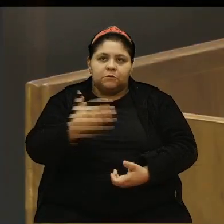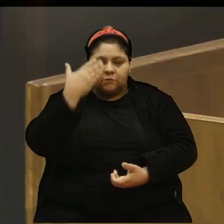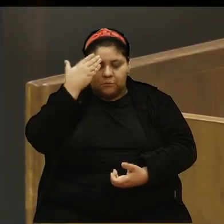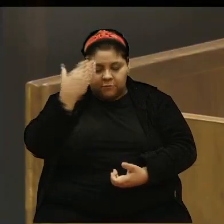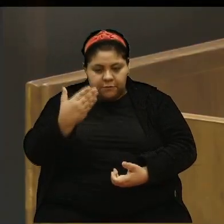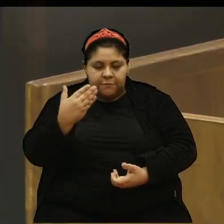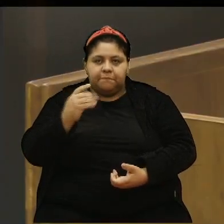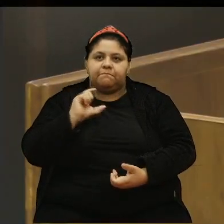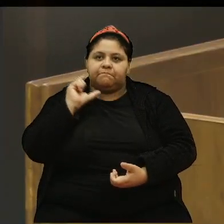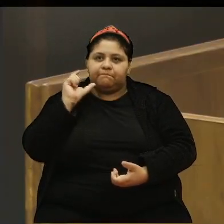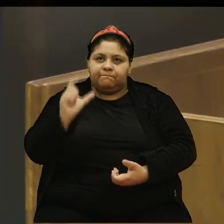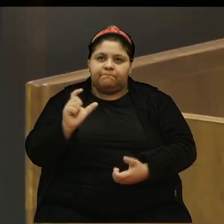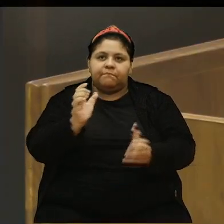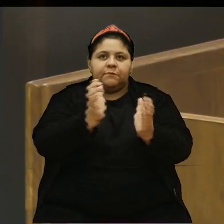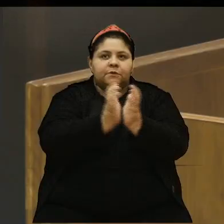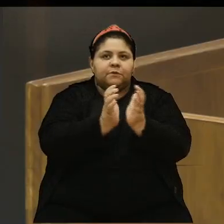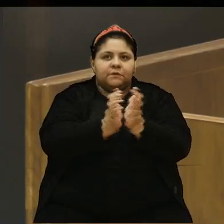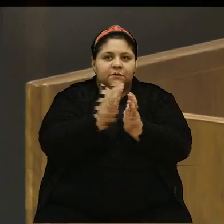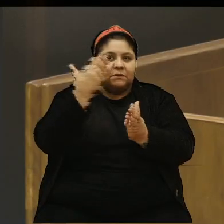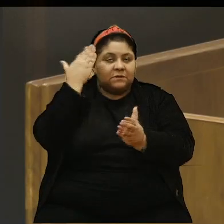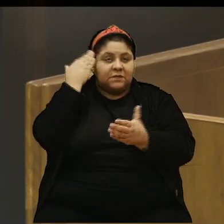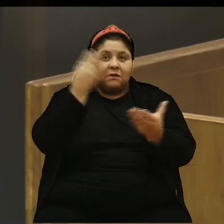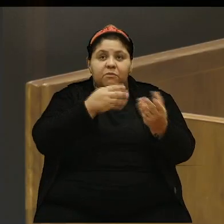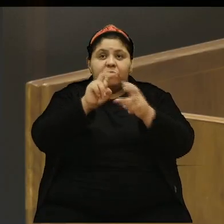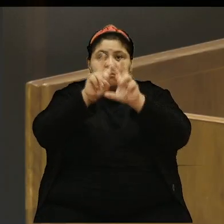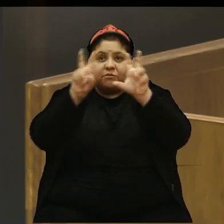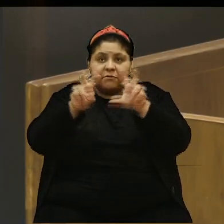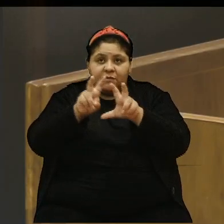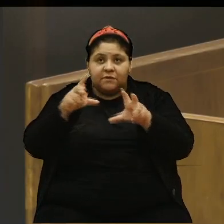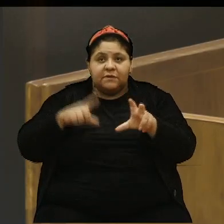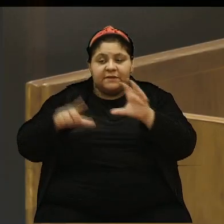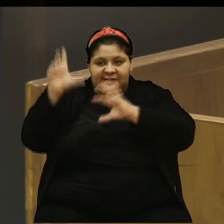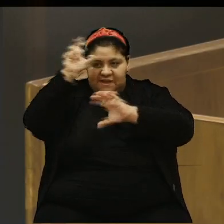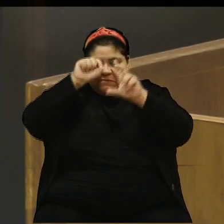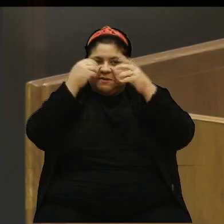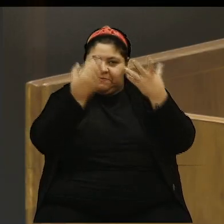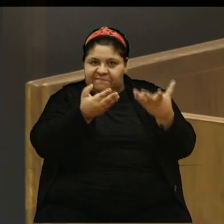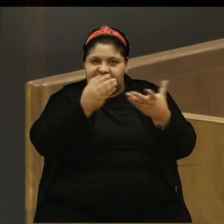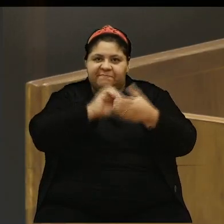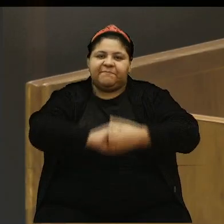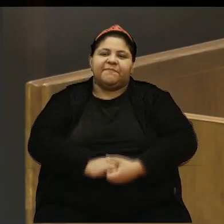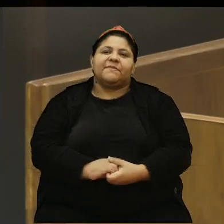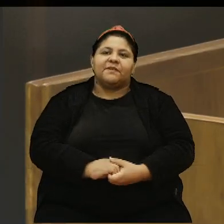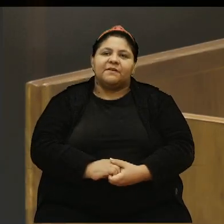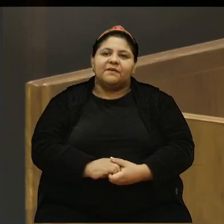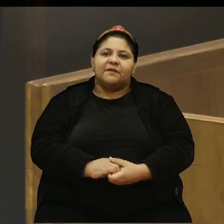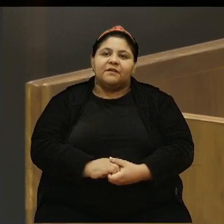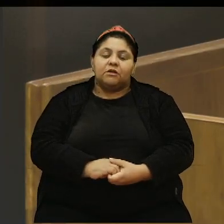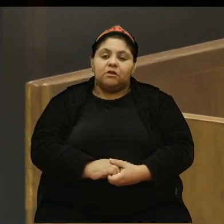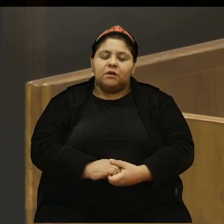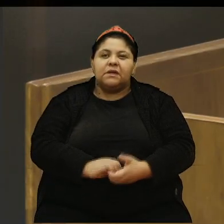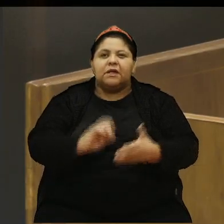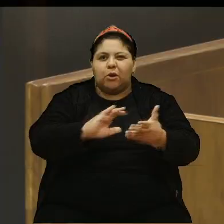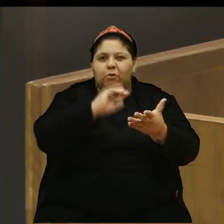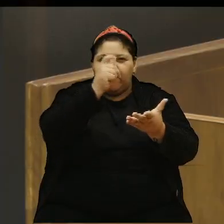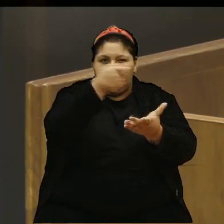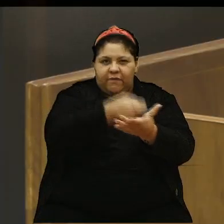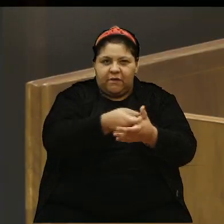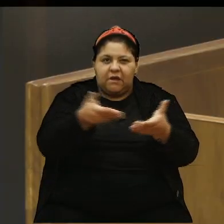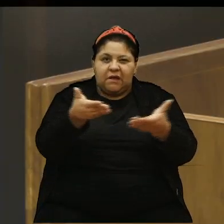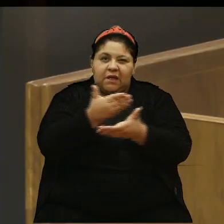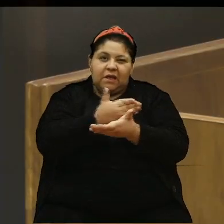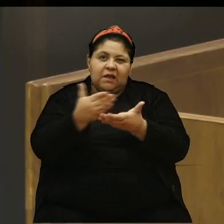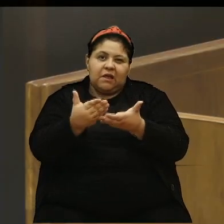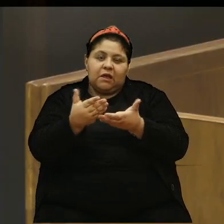colega Eloy. Muito conhecimento nessa área e a gente tem que aprender com o senhor. E a questão dos pagamentos, né, já começou